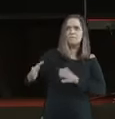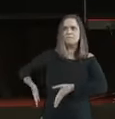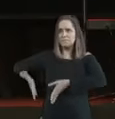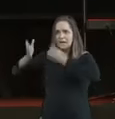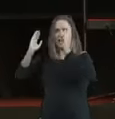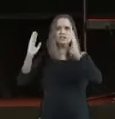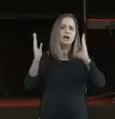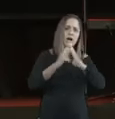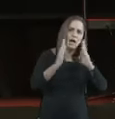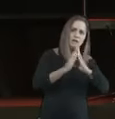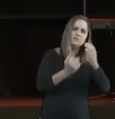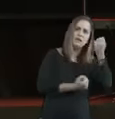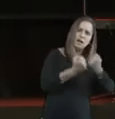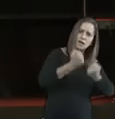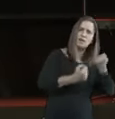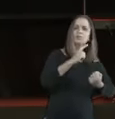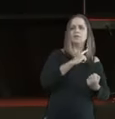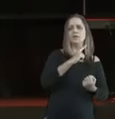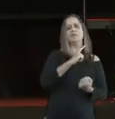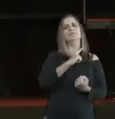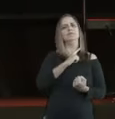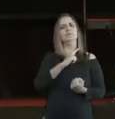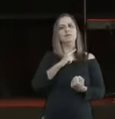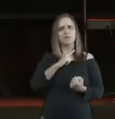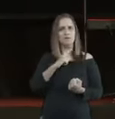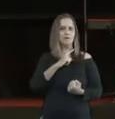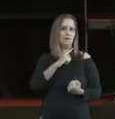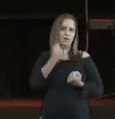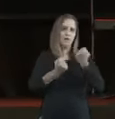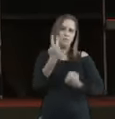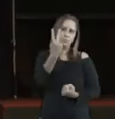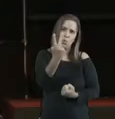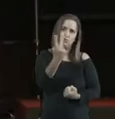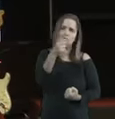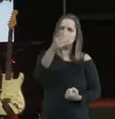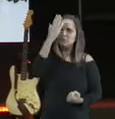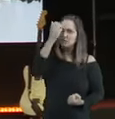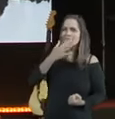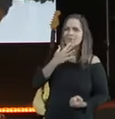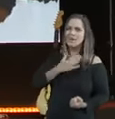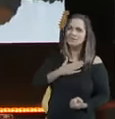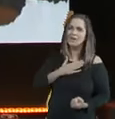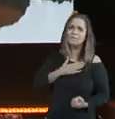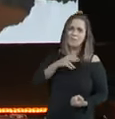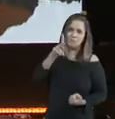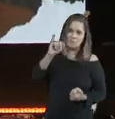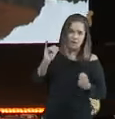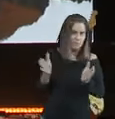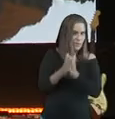que eu não tive herança de pai, não tive nada disso não. Foi tudo que eu adquiri. Aos 25 anos, eu estava com a vida